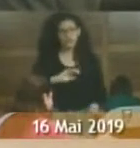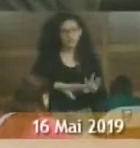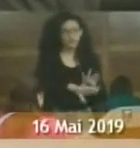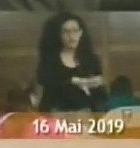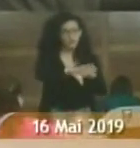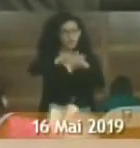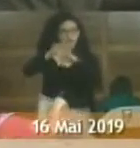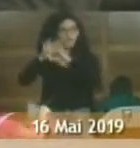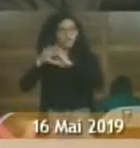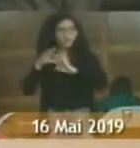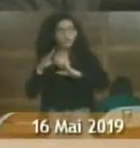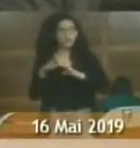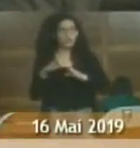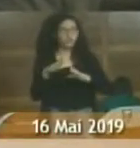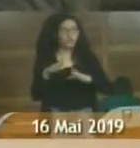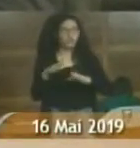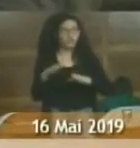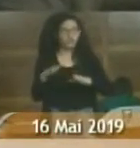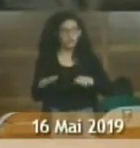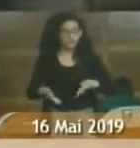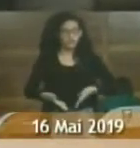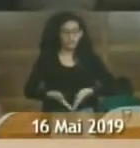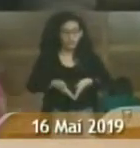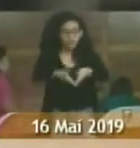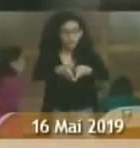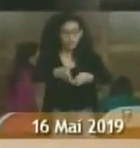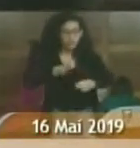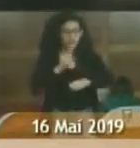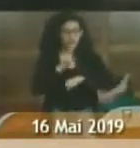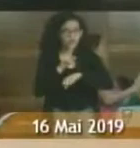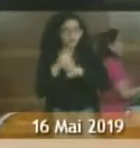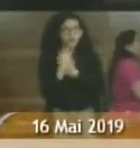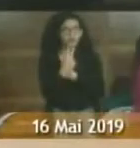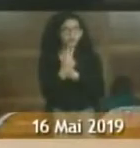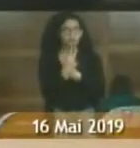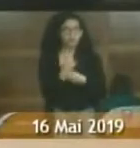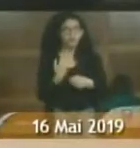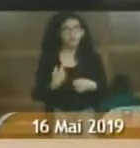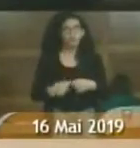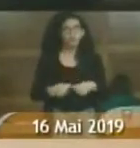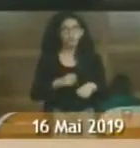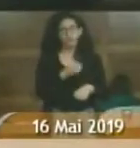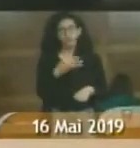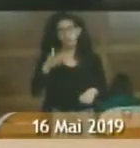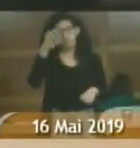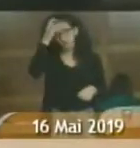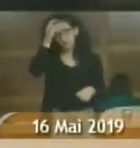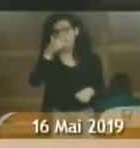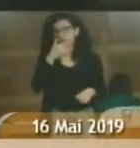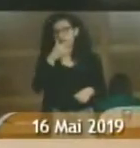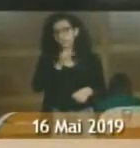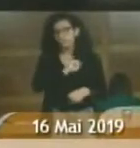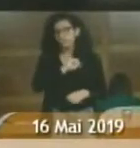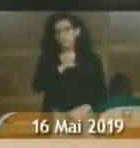para tampar as canaletas localizadas na Rua Silva Jardim, esquina com a Rua Maricá, no bairro Nova Angra. Indicação